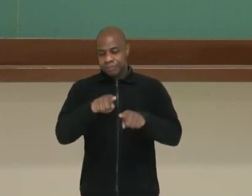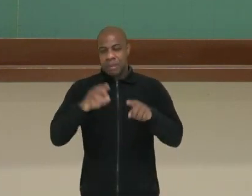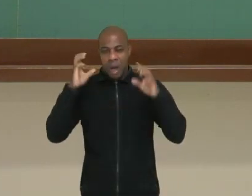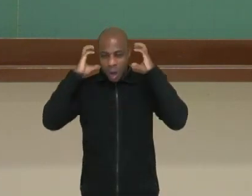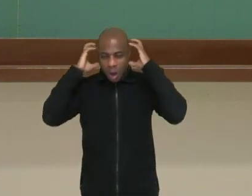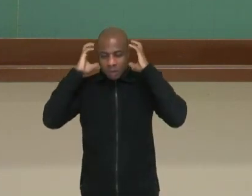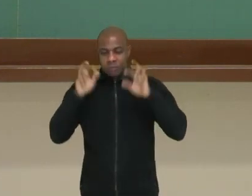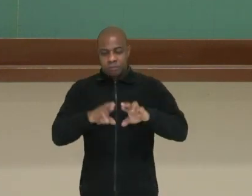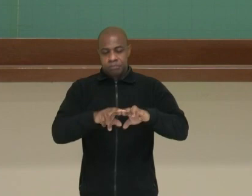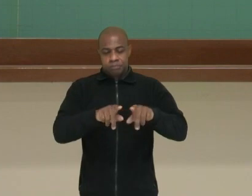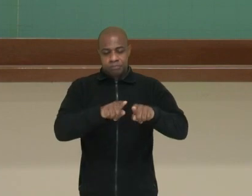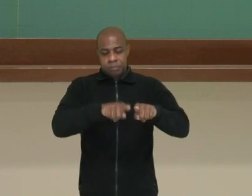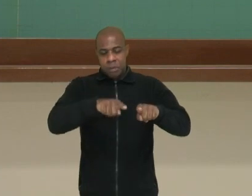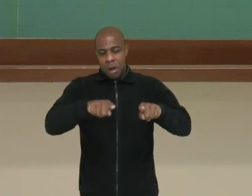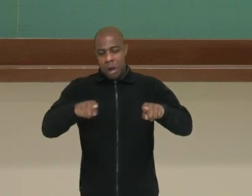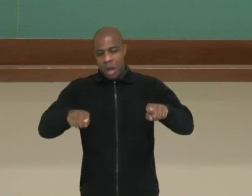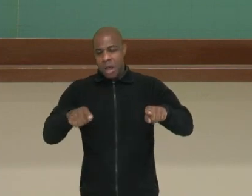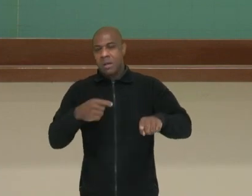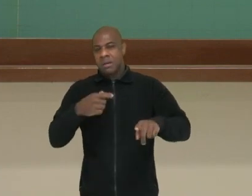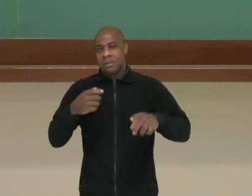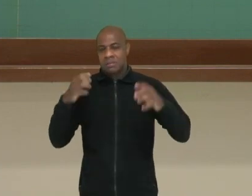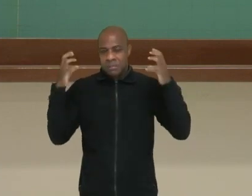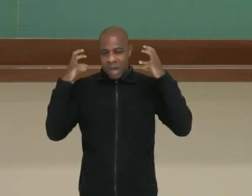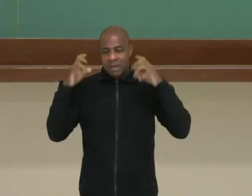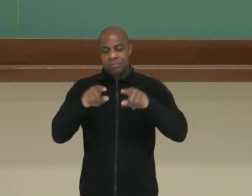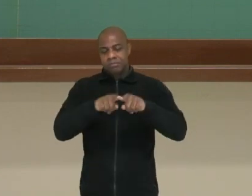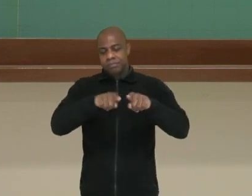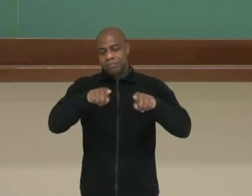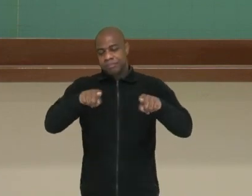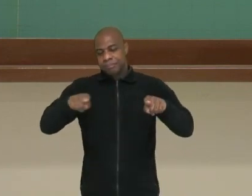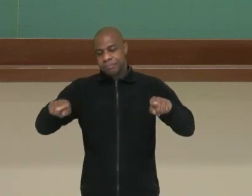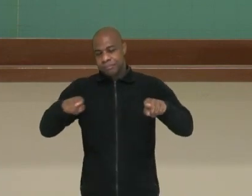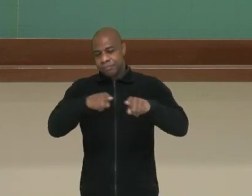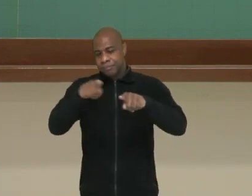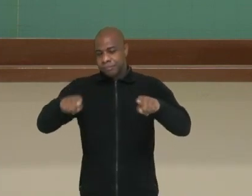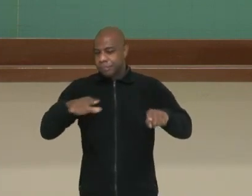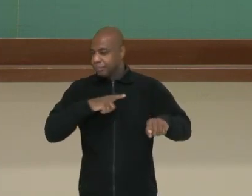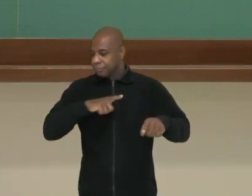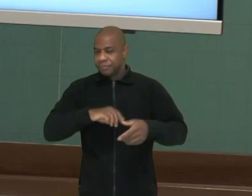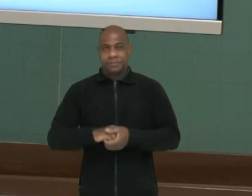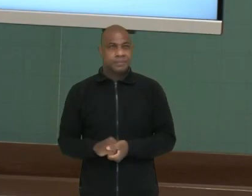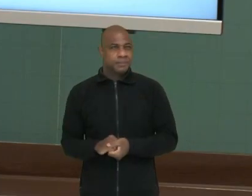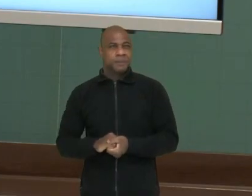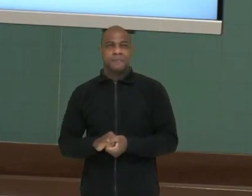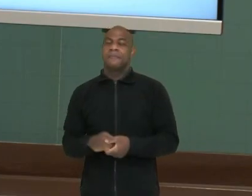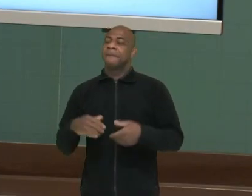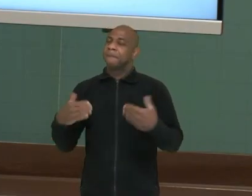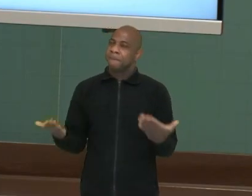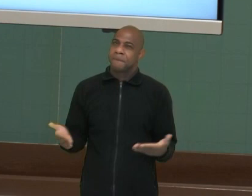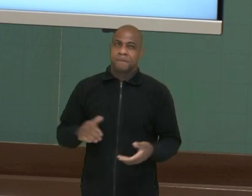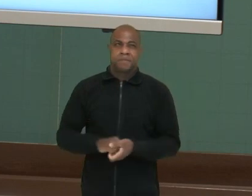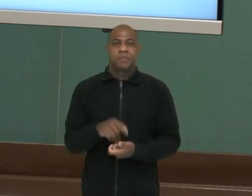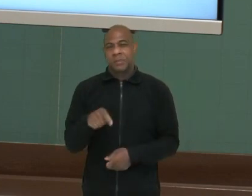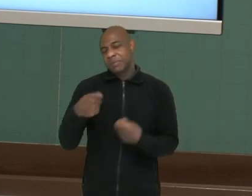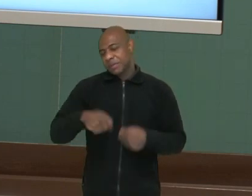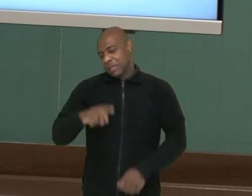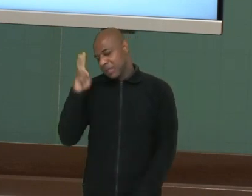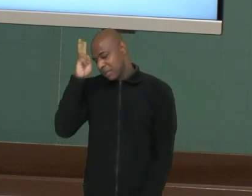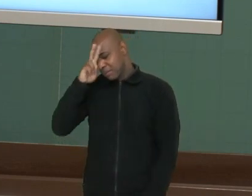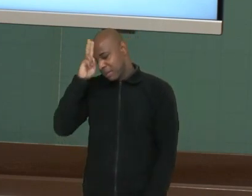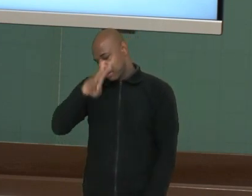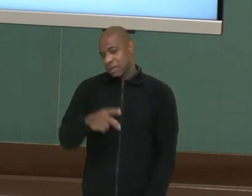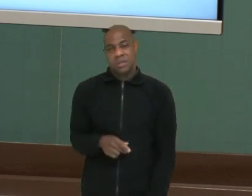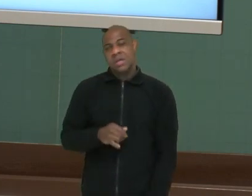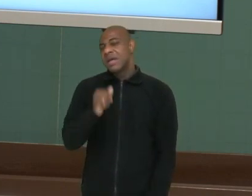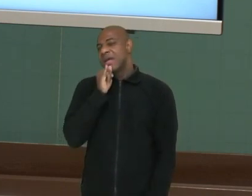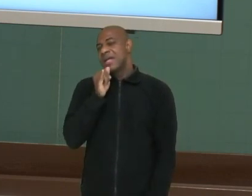rádio até a radiação, pessoal, radiações pesadíssimas, beleza? Então, é claro, você tem que lembrar que o melhor exemplo